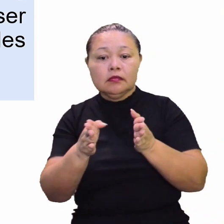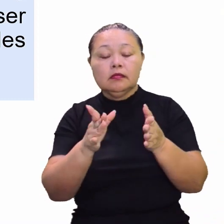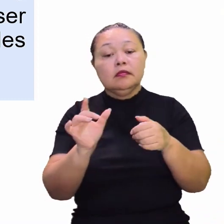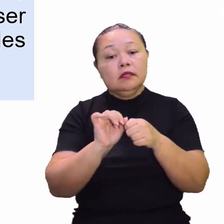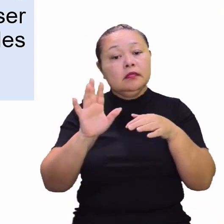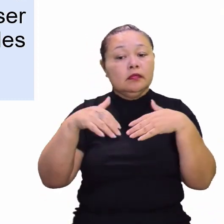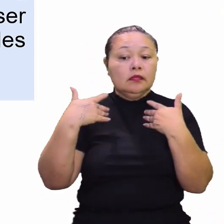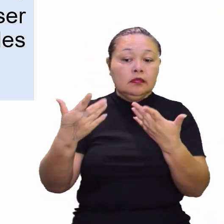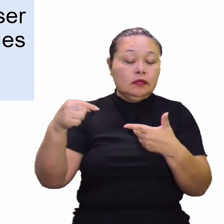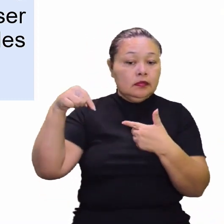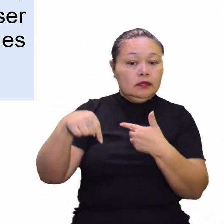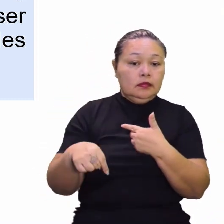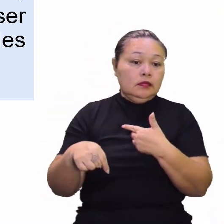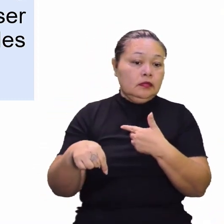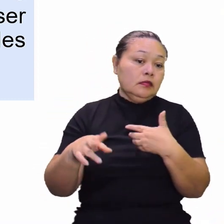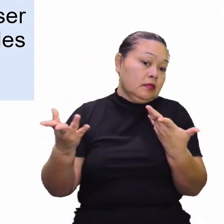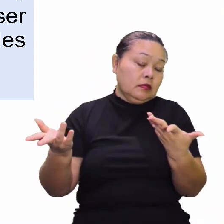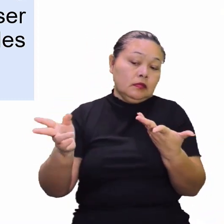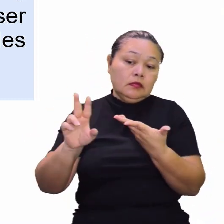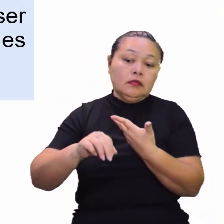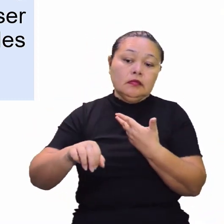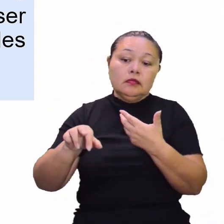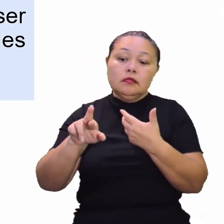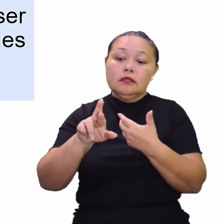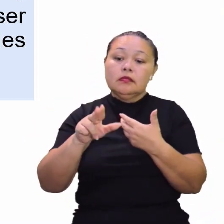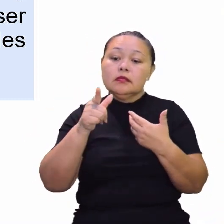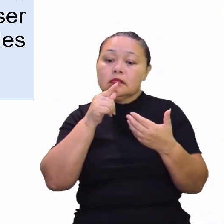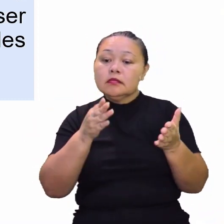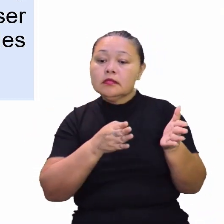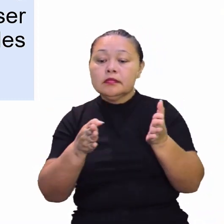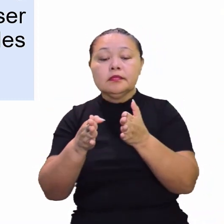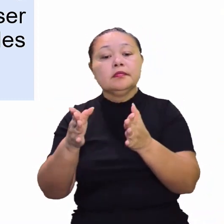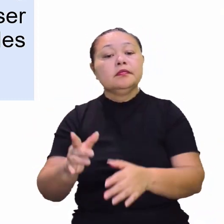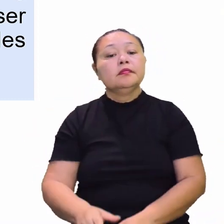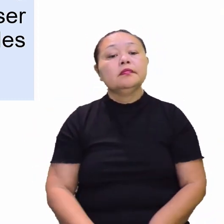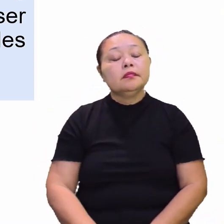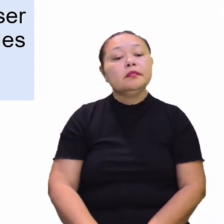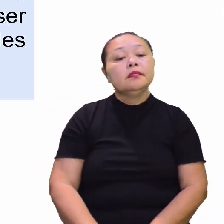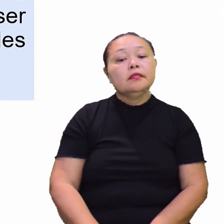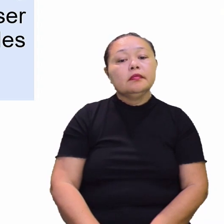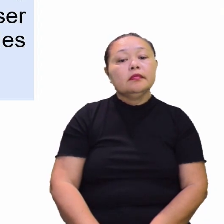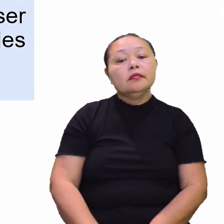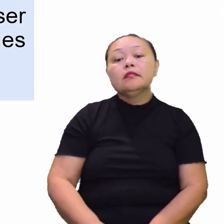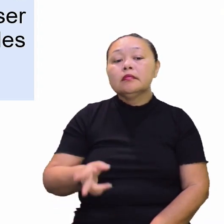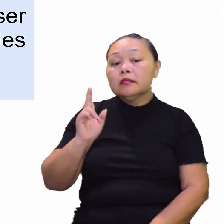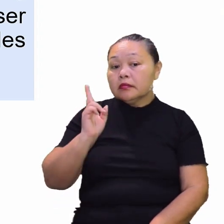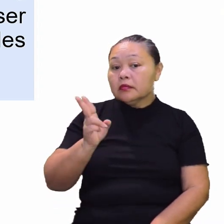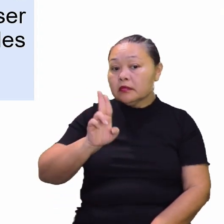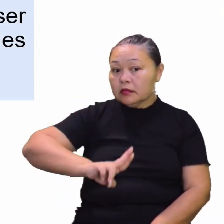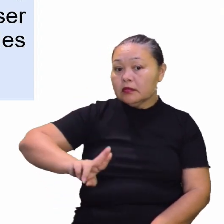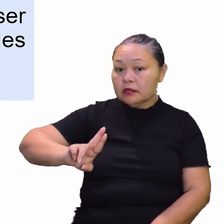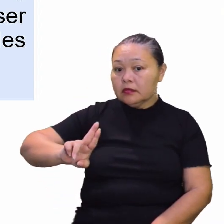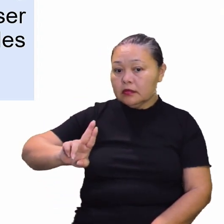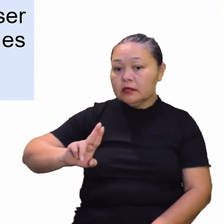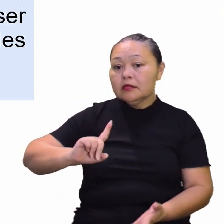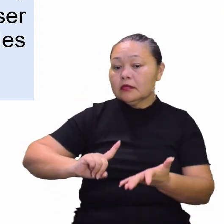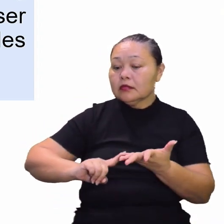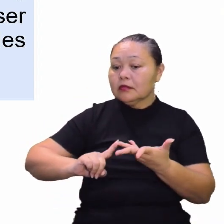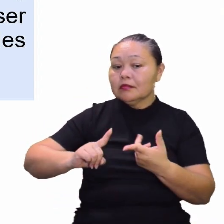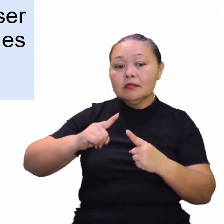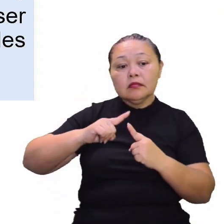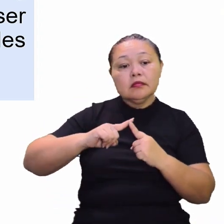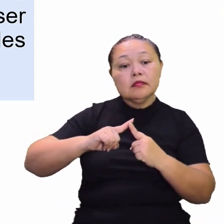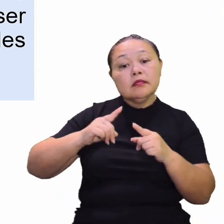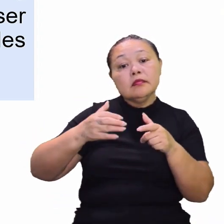falar em mares, no caso aqui são os rios. Rios. É isso? Muito bem. São frequentemente utilizados pelos mais